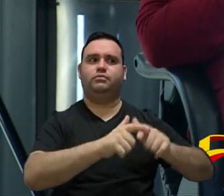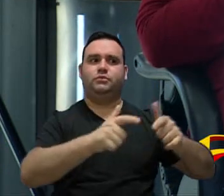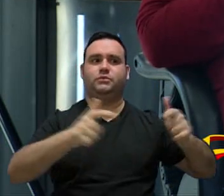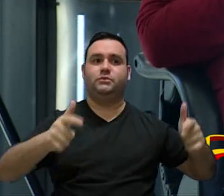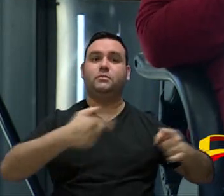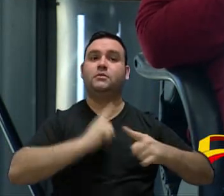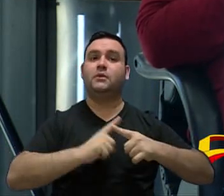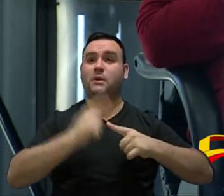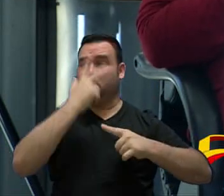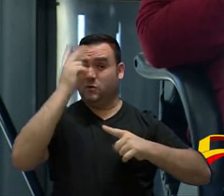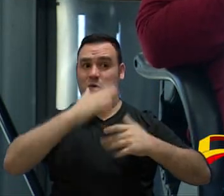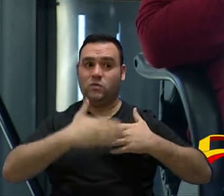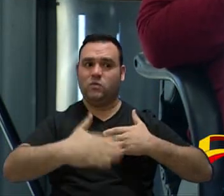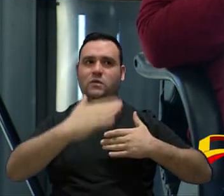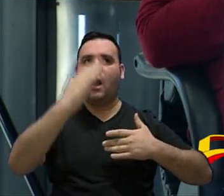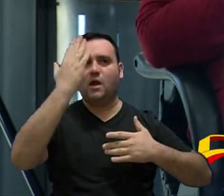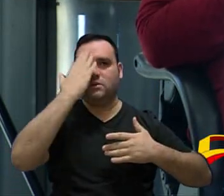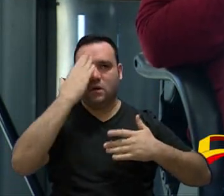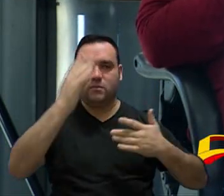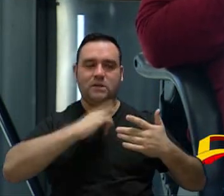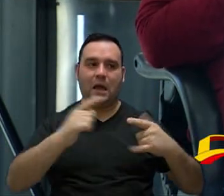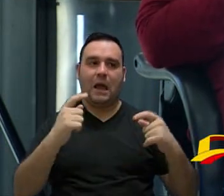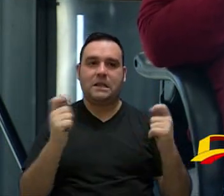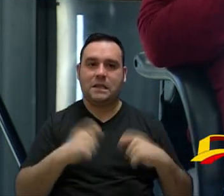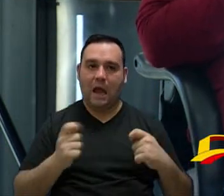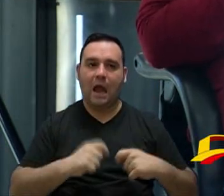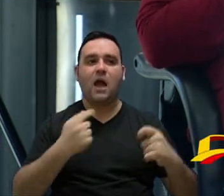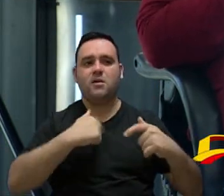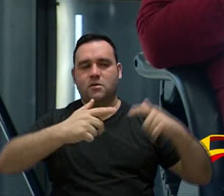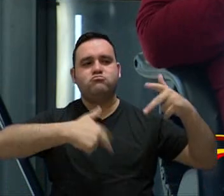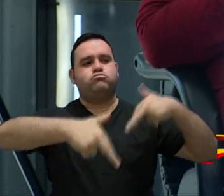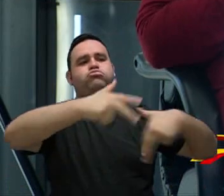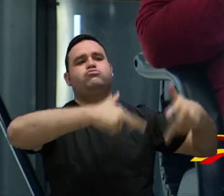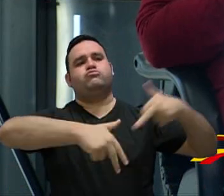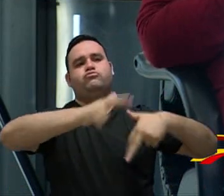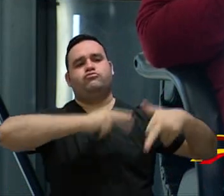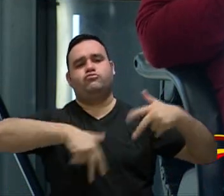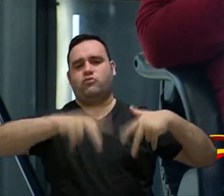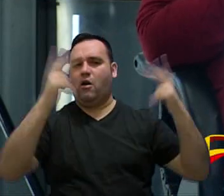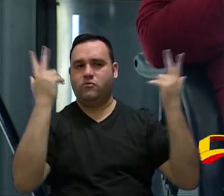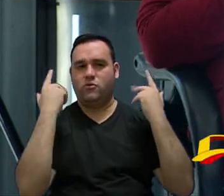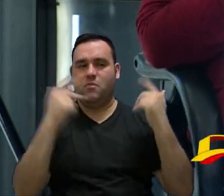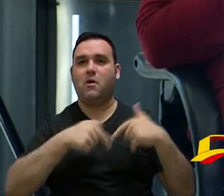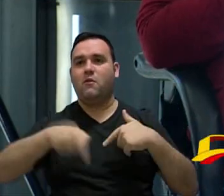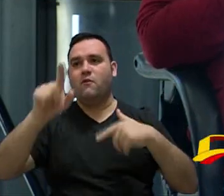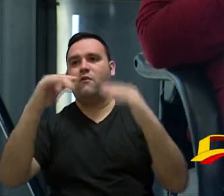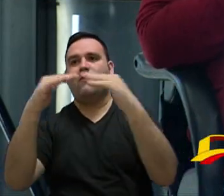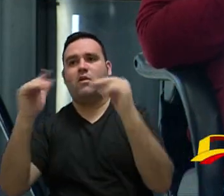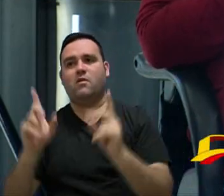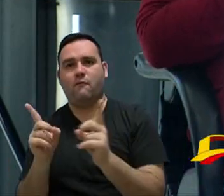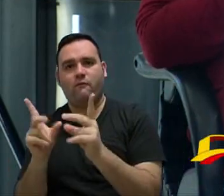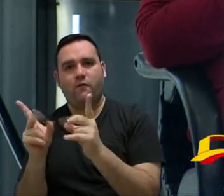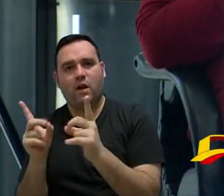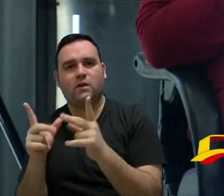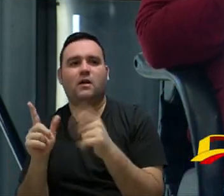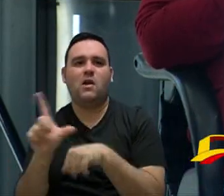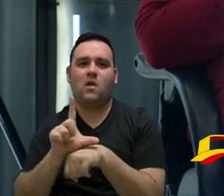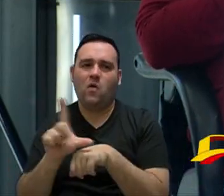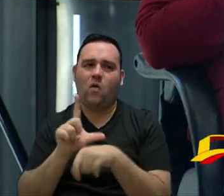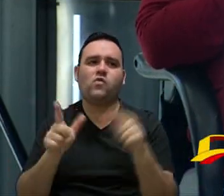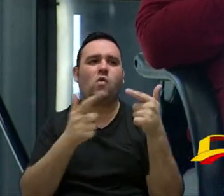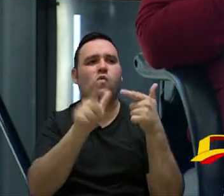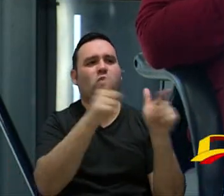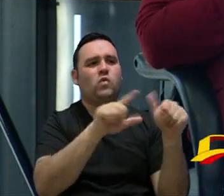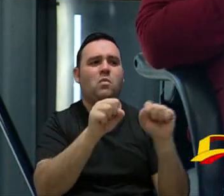porque as pessoas começaram a entender que já é possível circular pela cidade se vão ao comércio se vão em